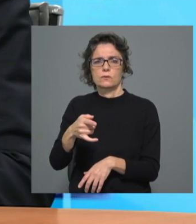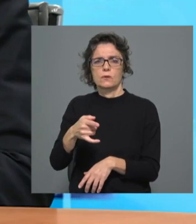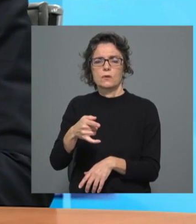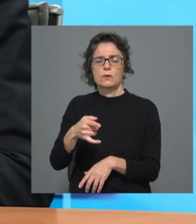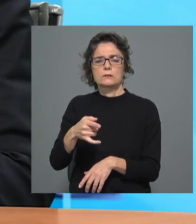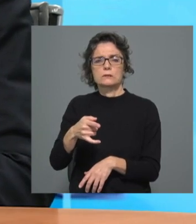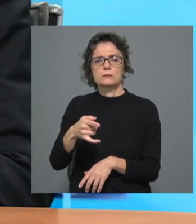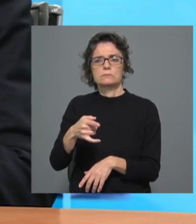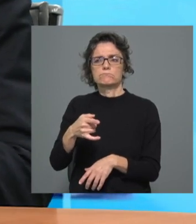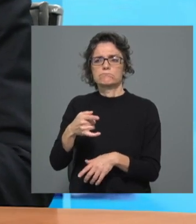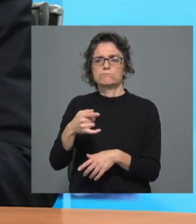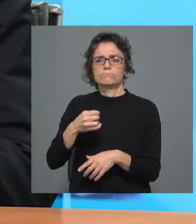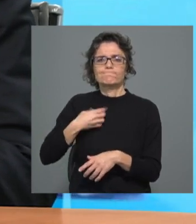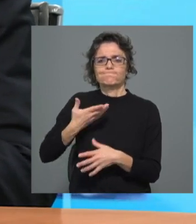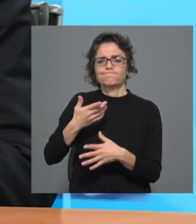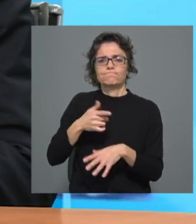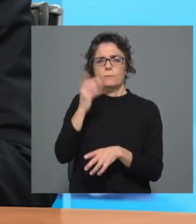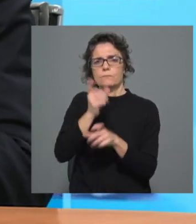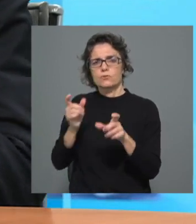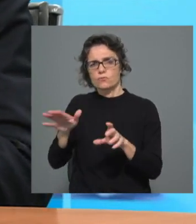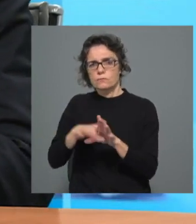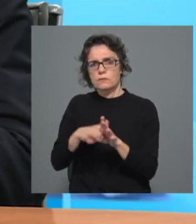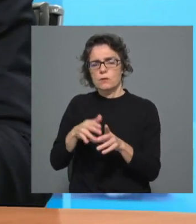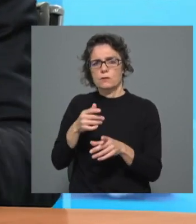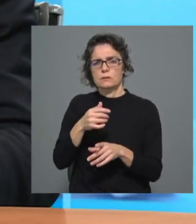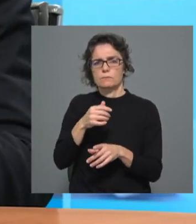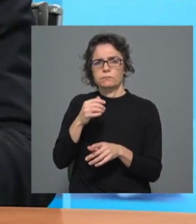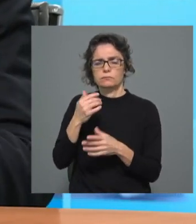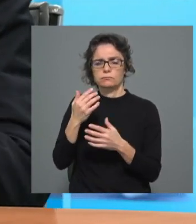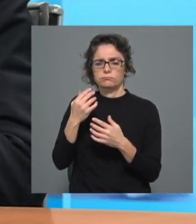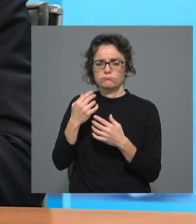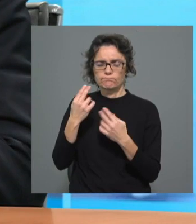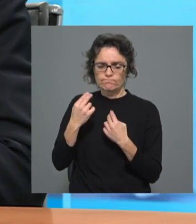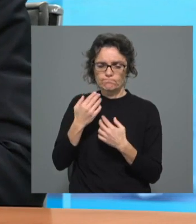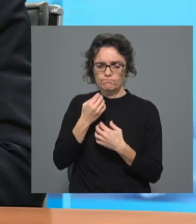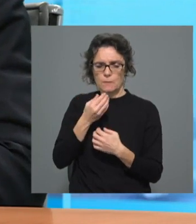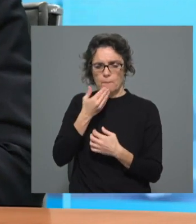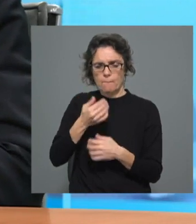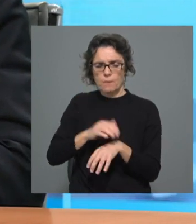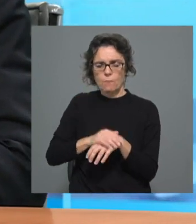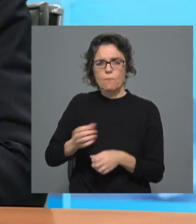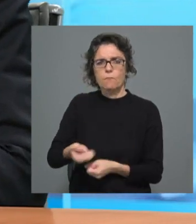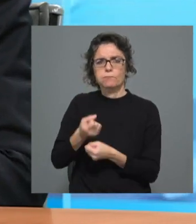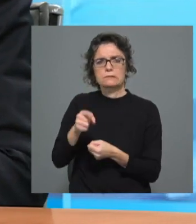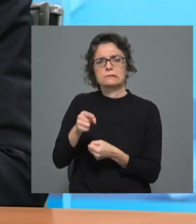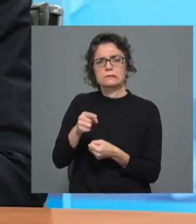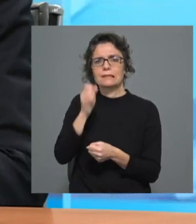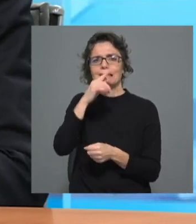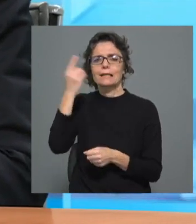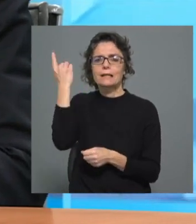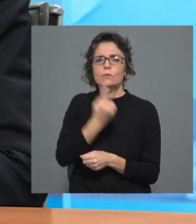portanto, para os militares. Quem tenha sido obrigado, por causa da sua profissão, a matar outros,